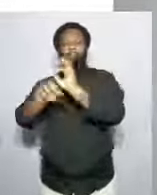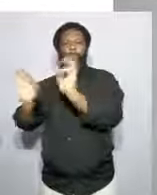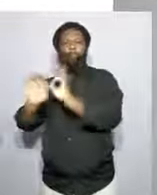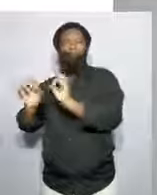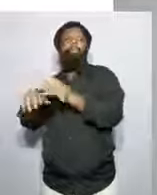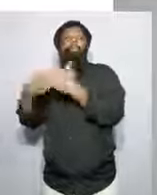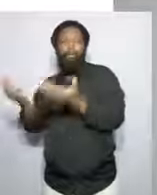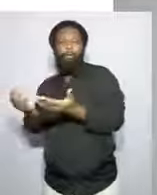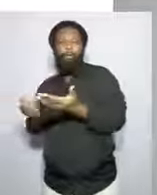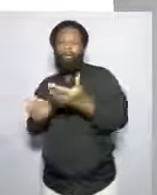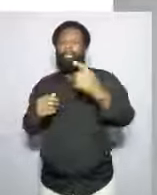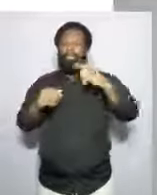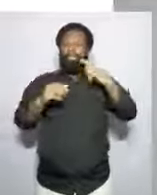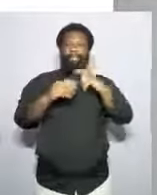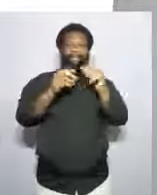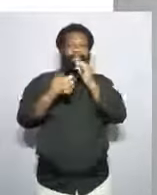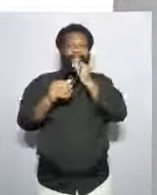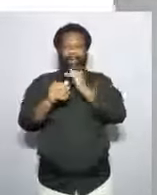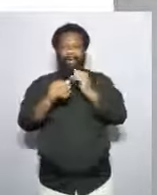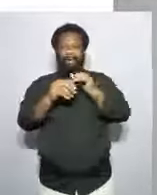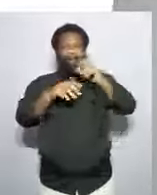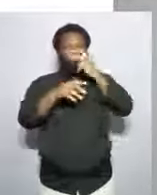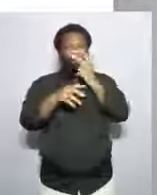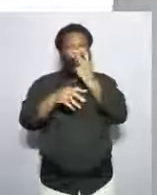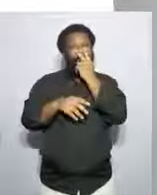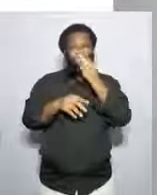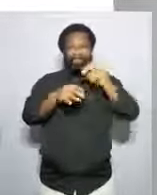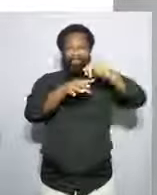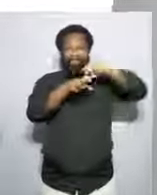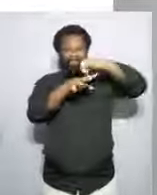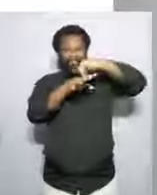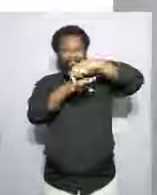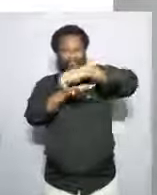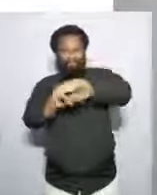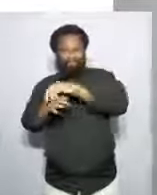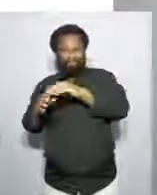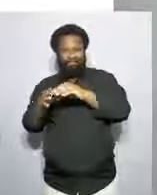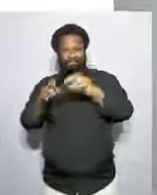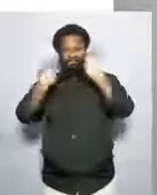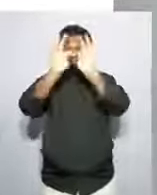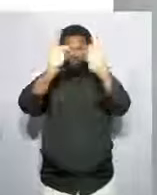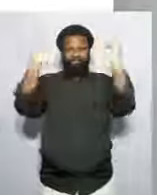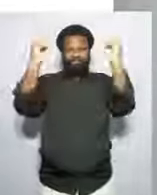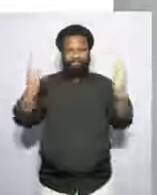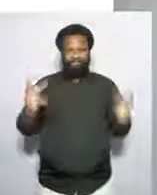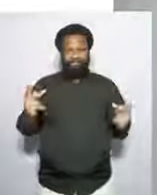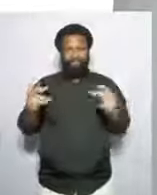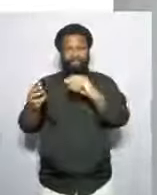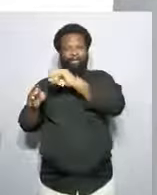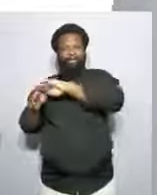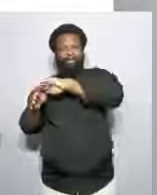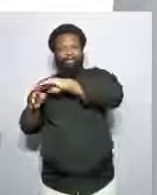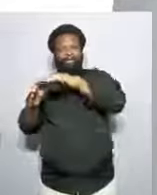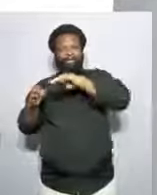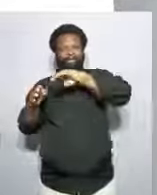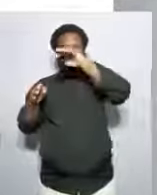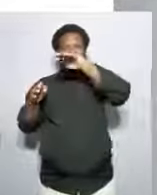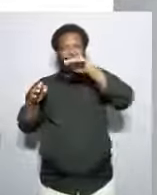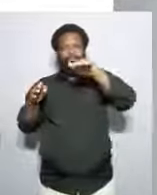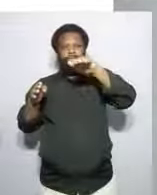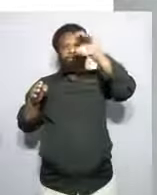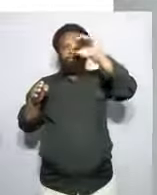traçar essa escadinha aqui bem no canto da tabela. Para a gente poder lembrar onde essa escadinha